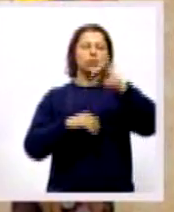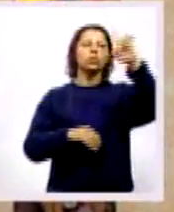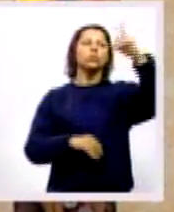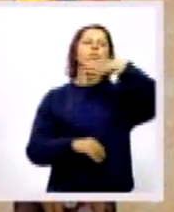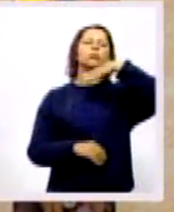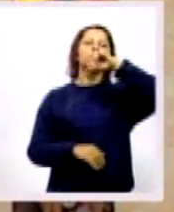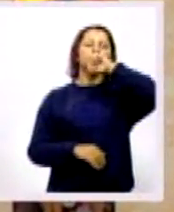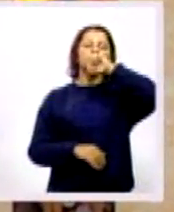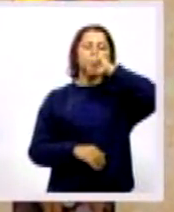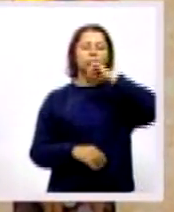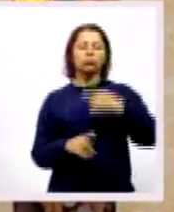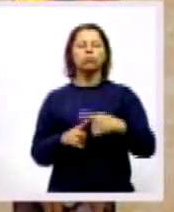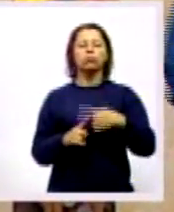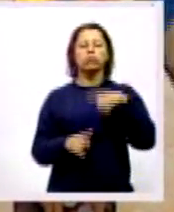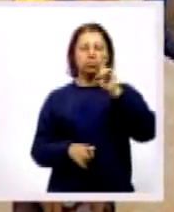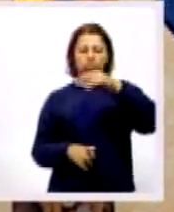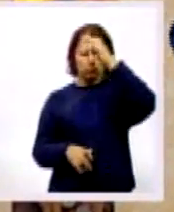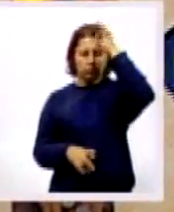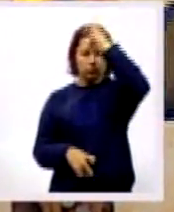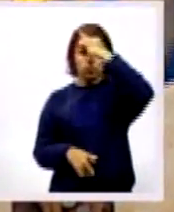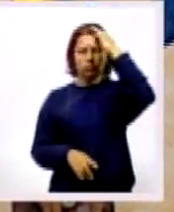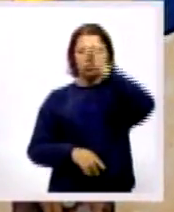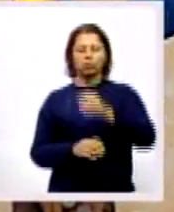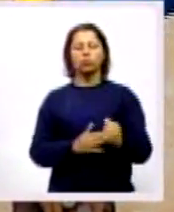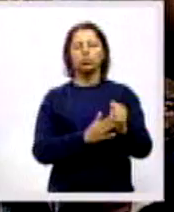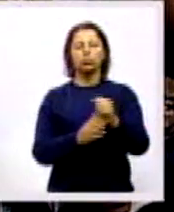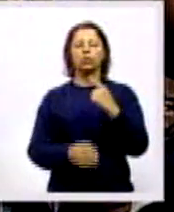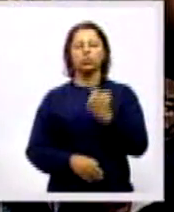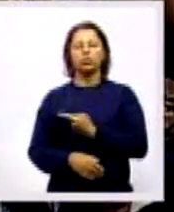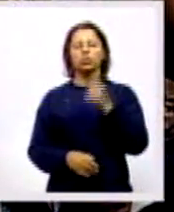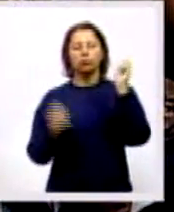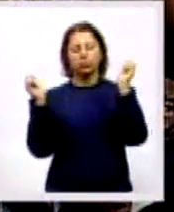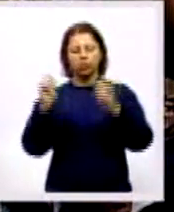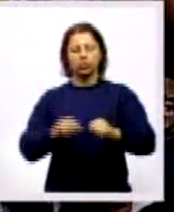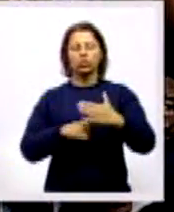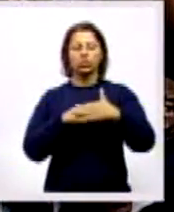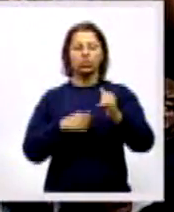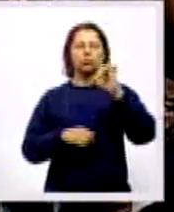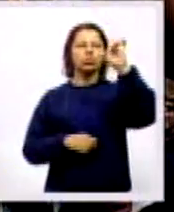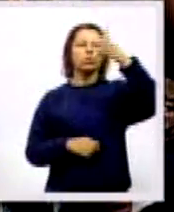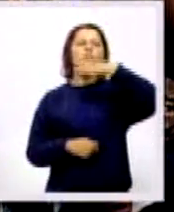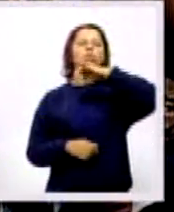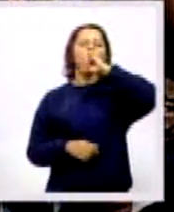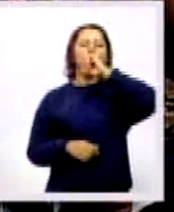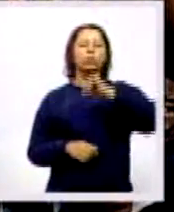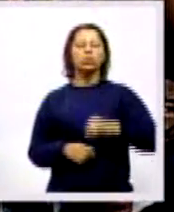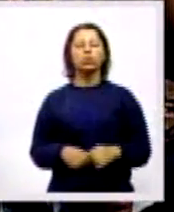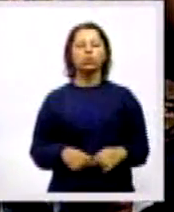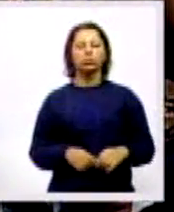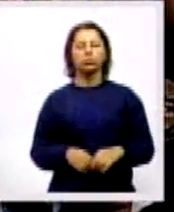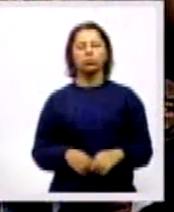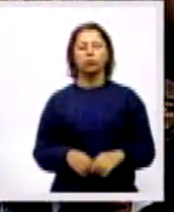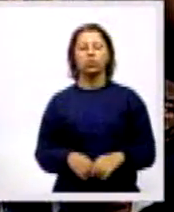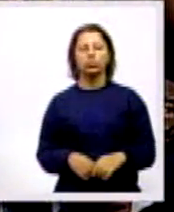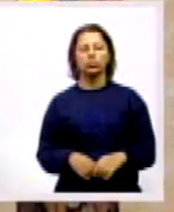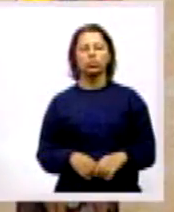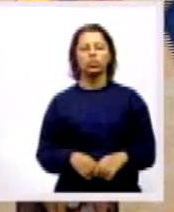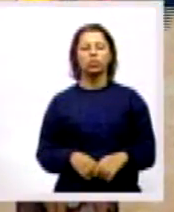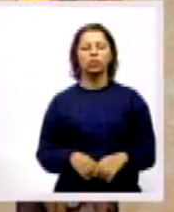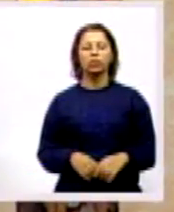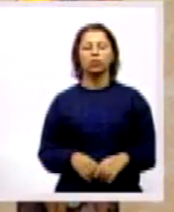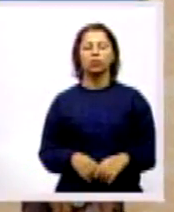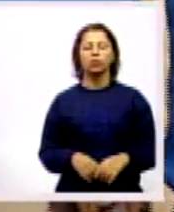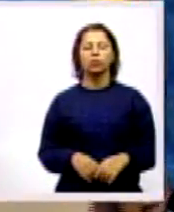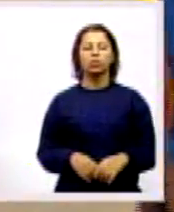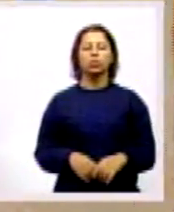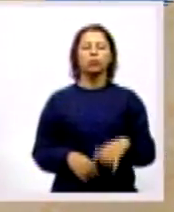Espírito que move a nossa língua para que nós possamos chamá-lo de Pai, Abba, Paizinho, Pai querido. É